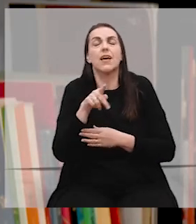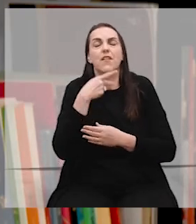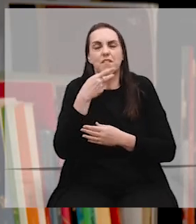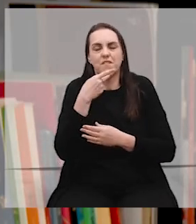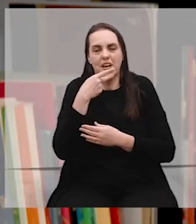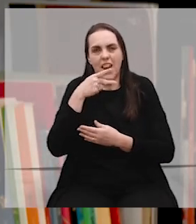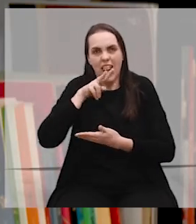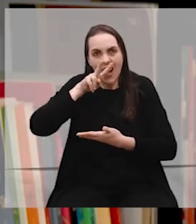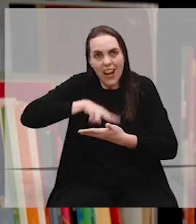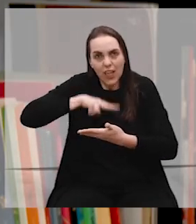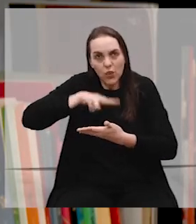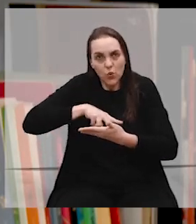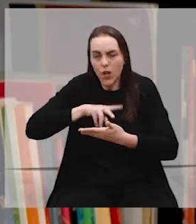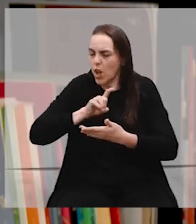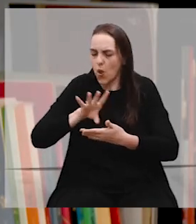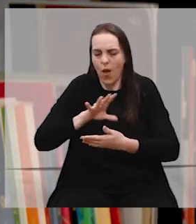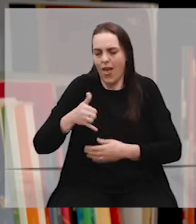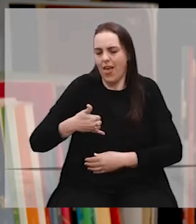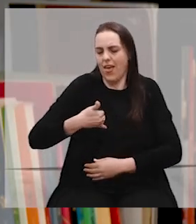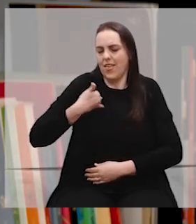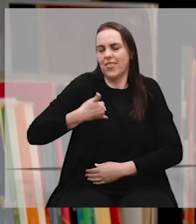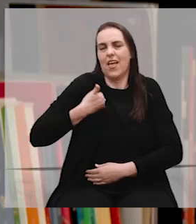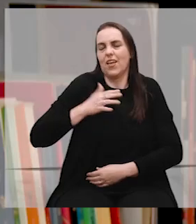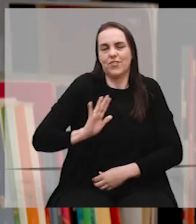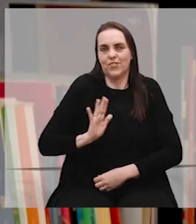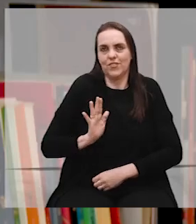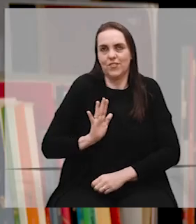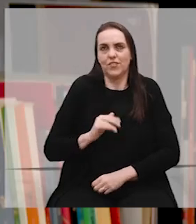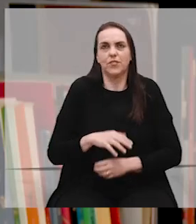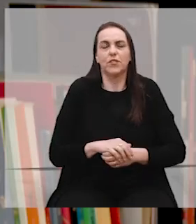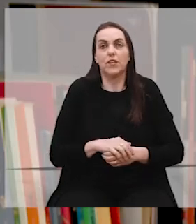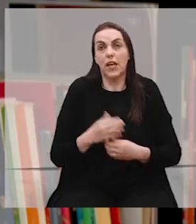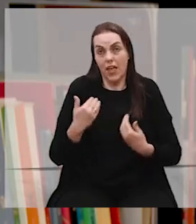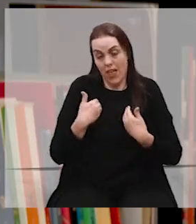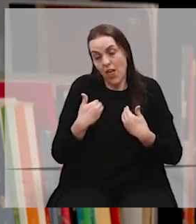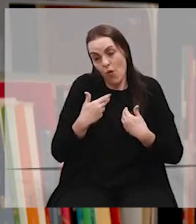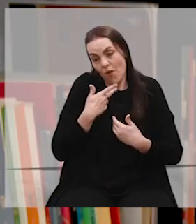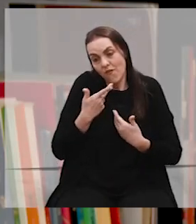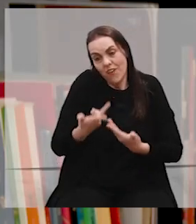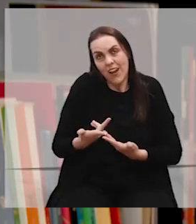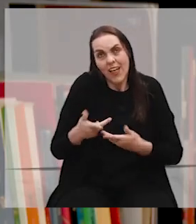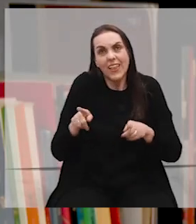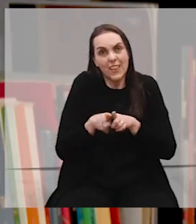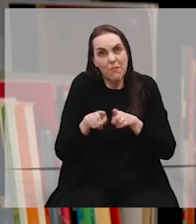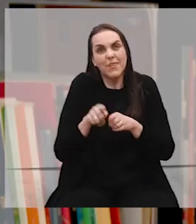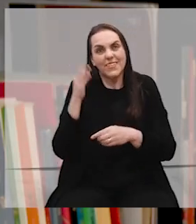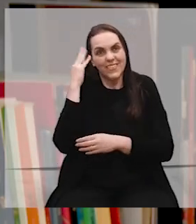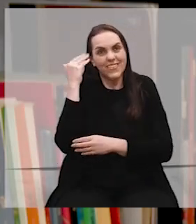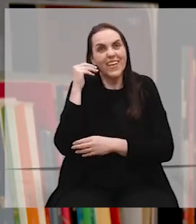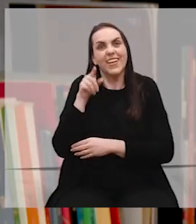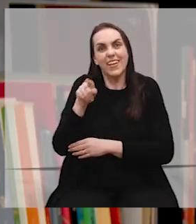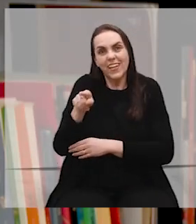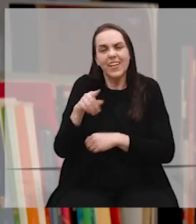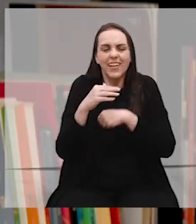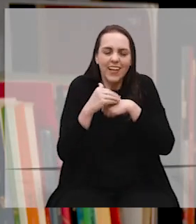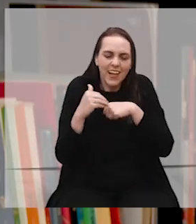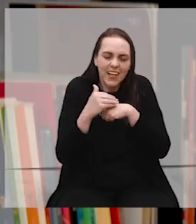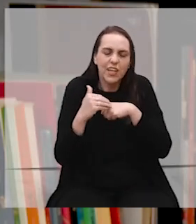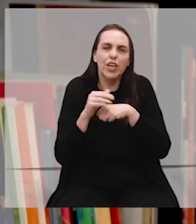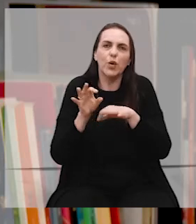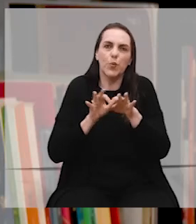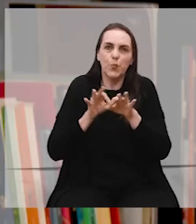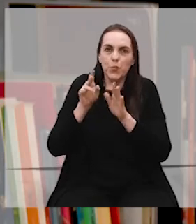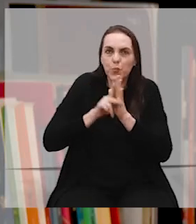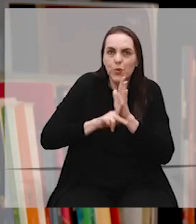leitor que não tem idade. E eu quero partilhar disso, porque eu sei que o Vonei tem muito carinho por projetos que